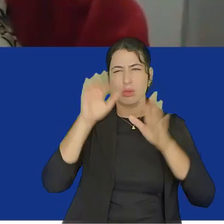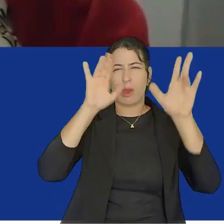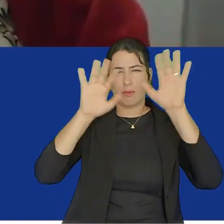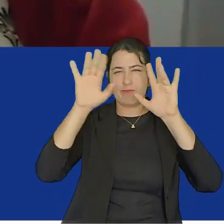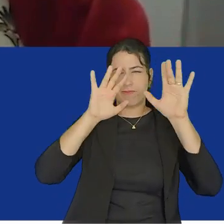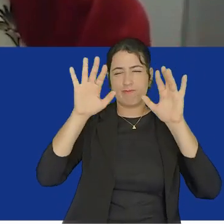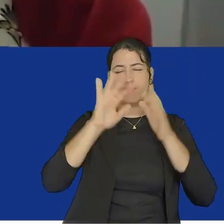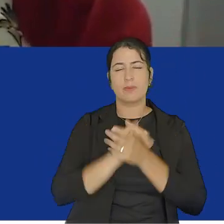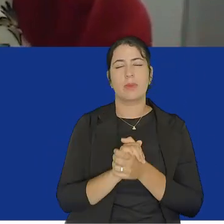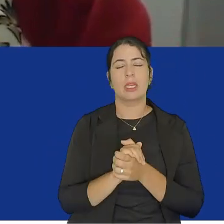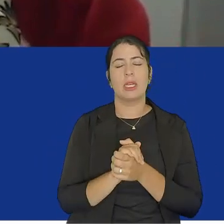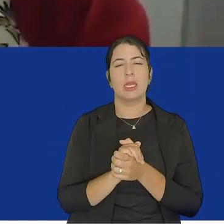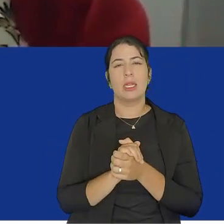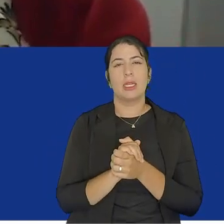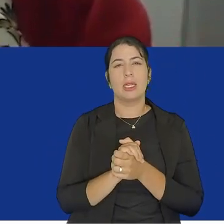é assim,